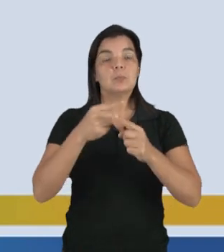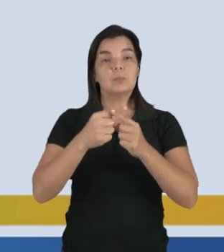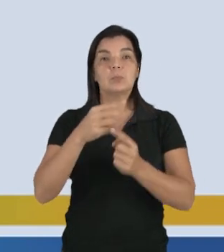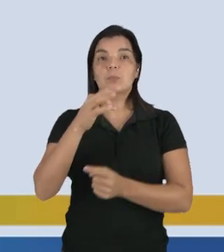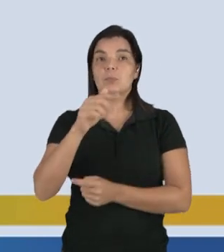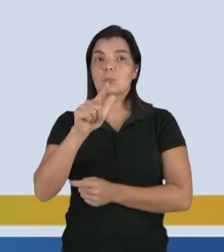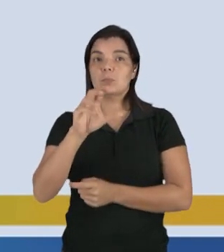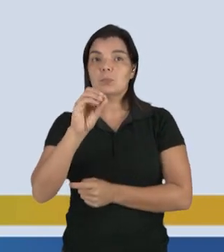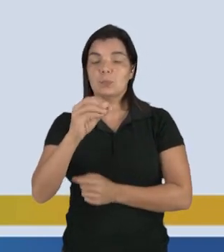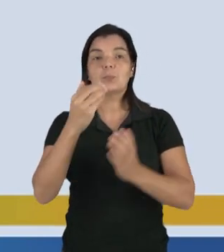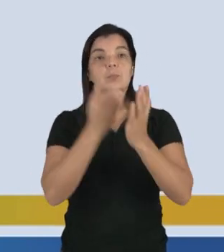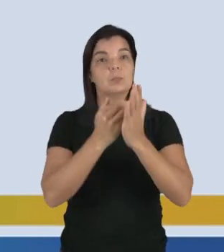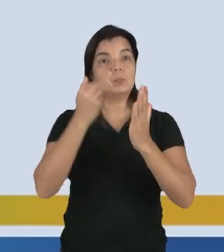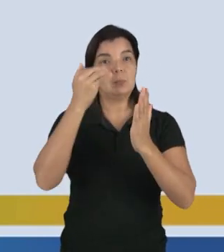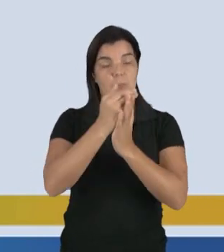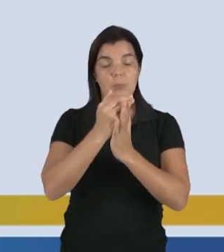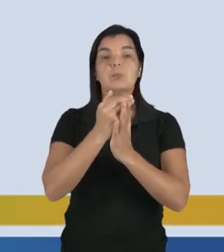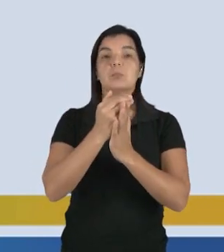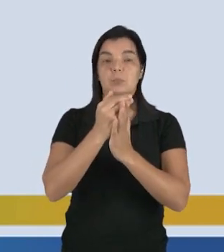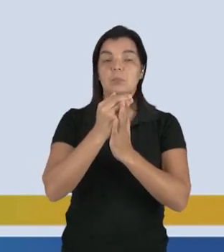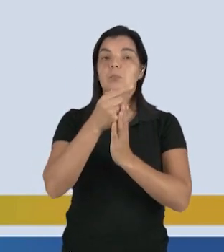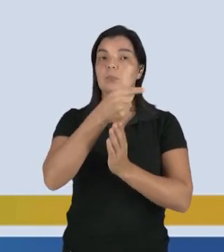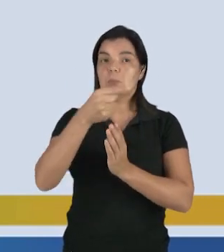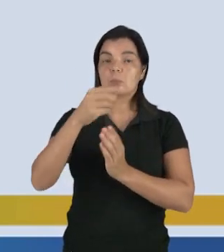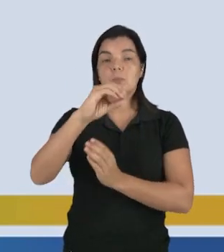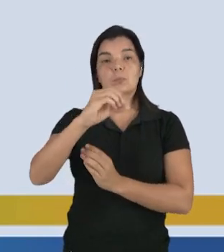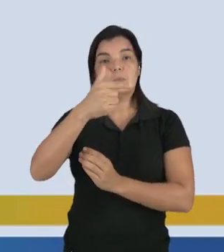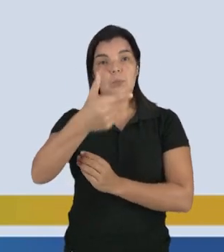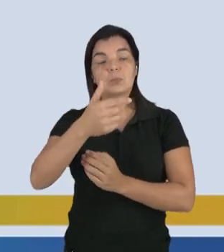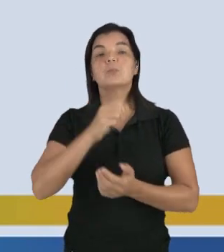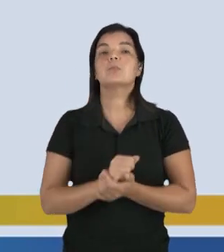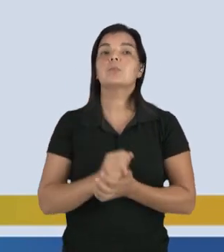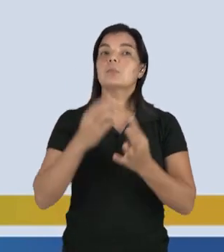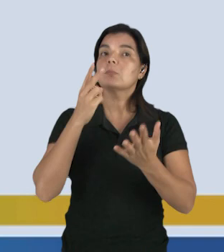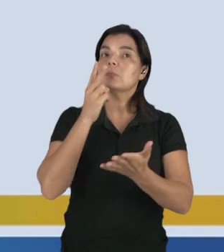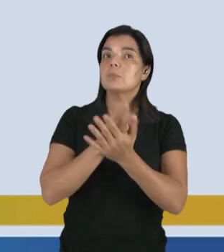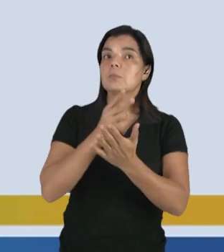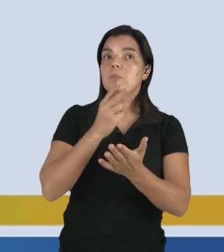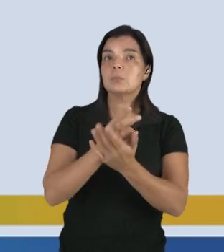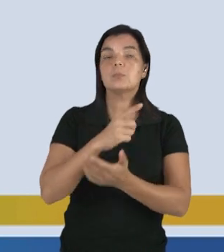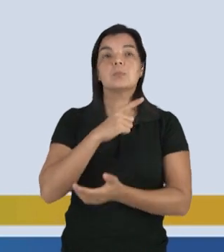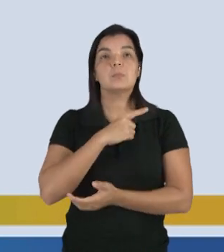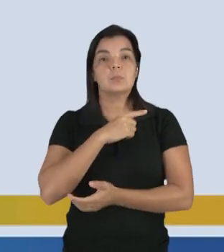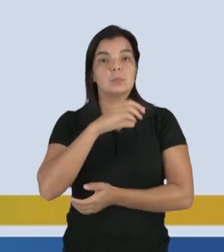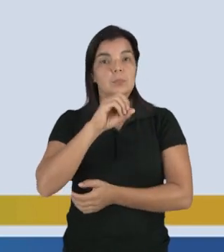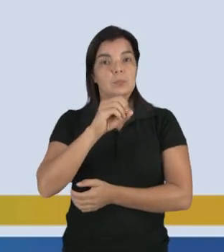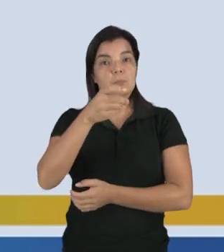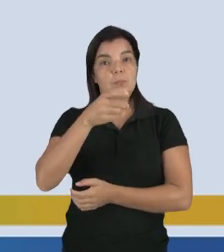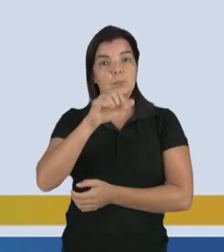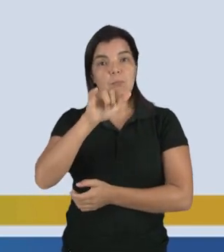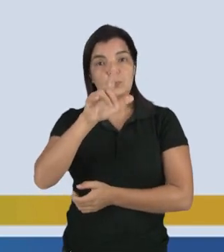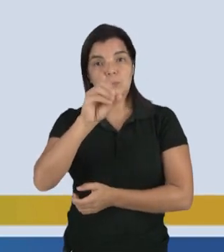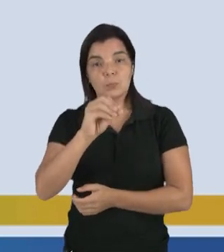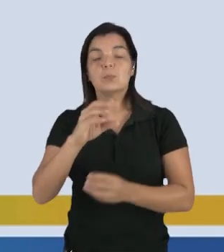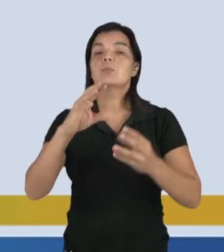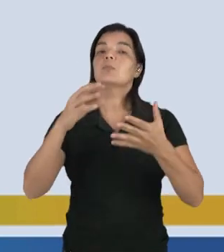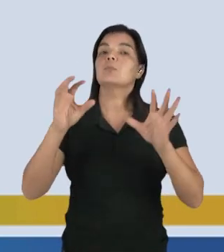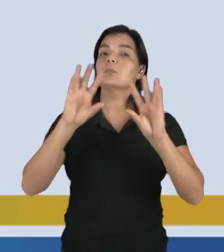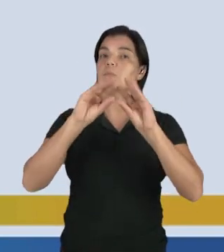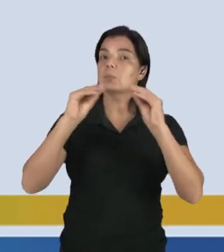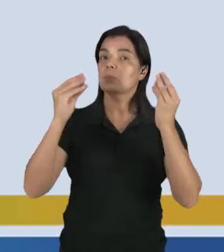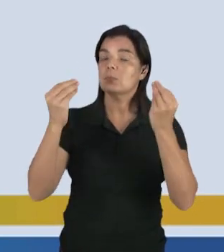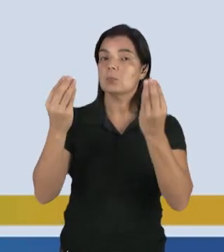o flúor é mais eletronegativo do que o oxigênio e todas as vezes que a gente tiver o óxido, uma